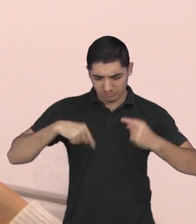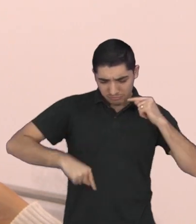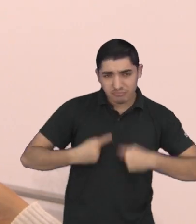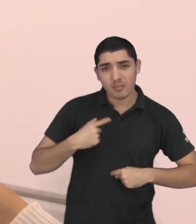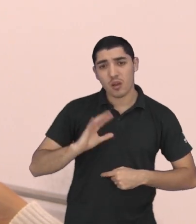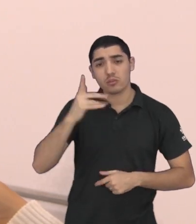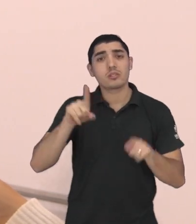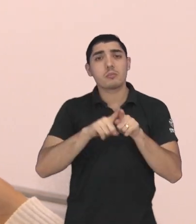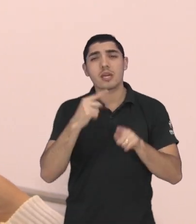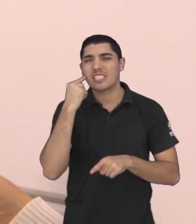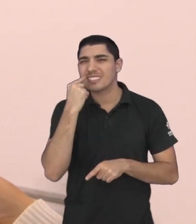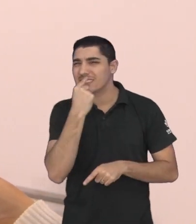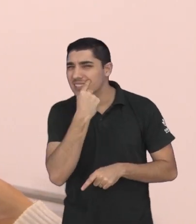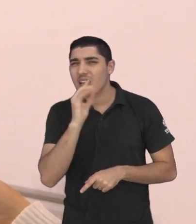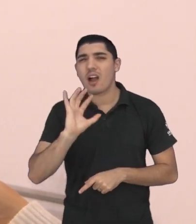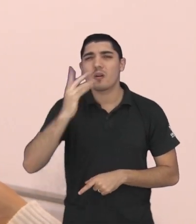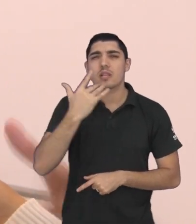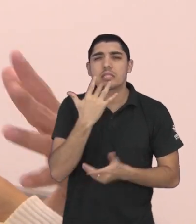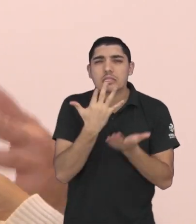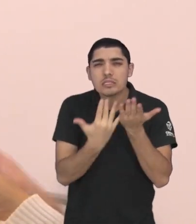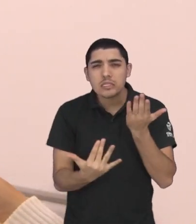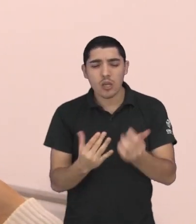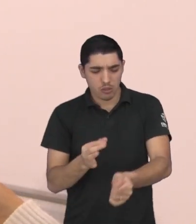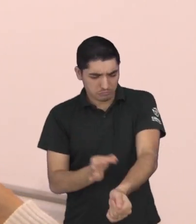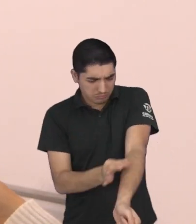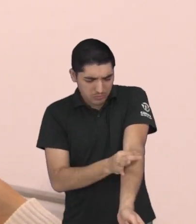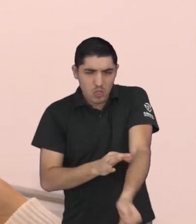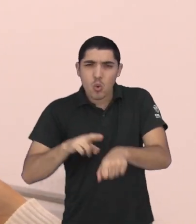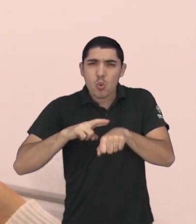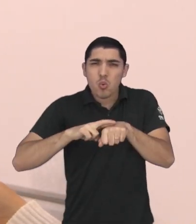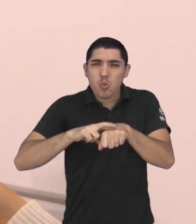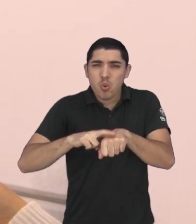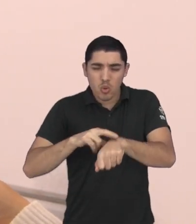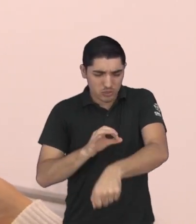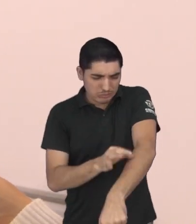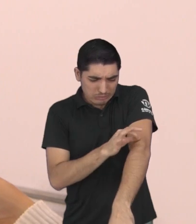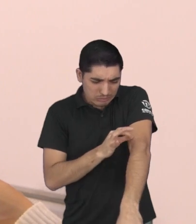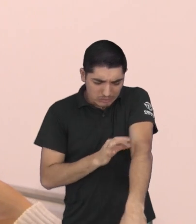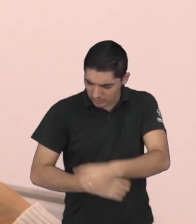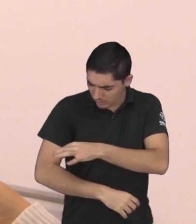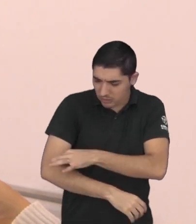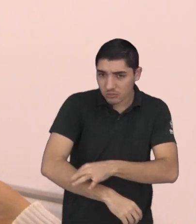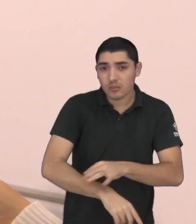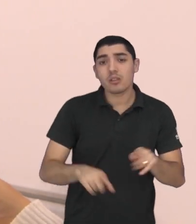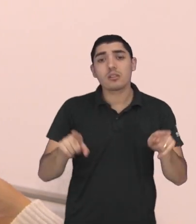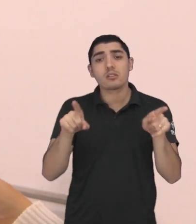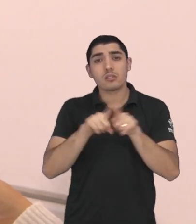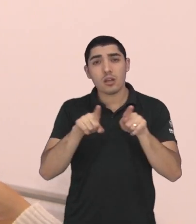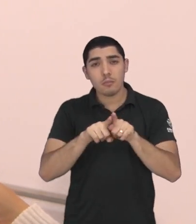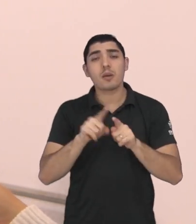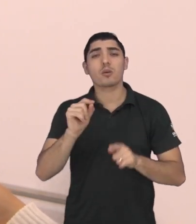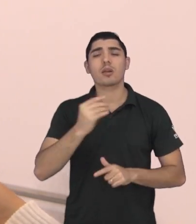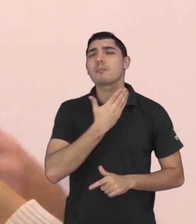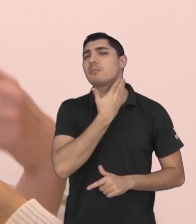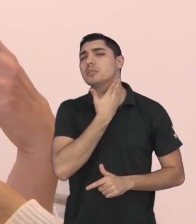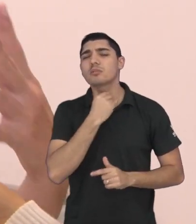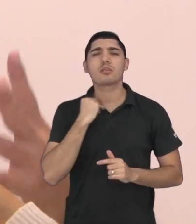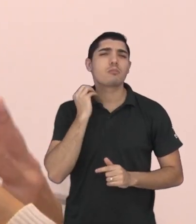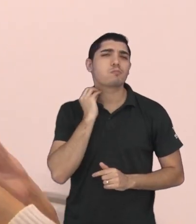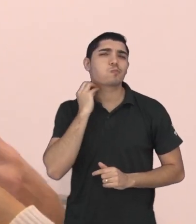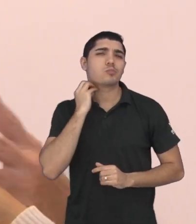Silva, professor de Hapkido na cidade. A honraria é destinada a pessoas e instituições que contribuem